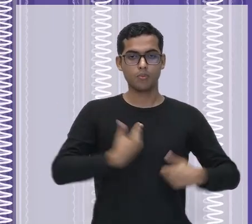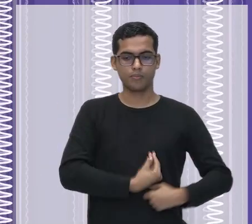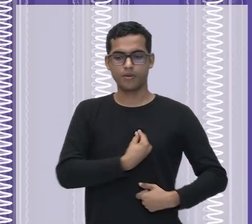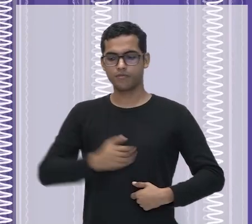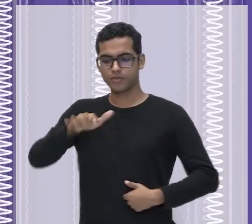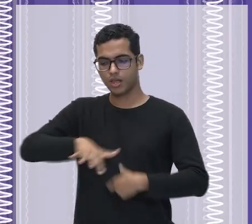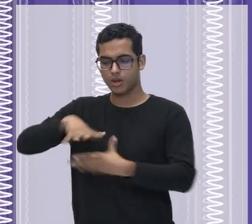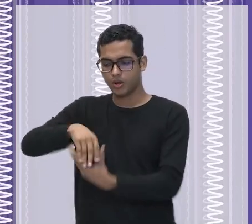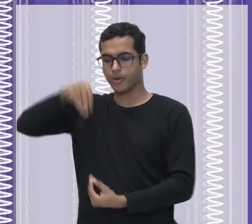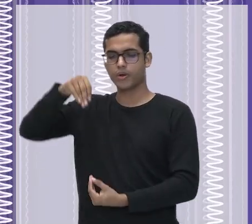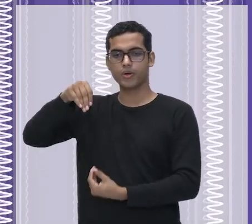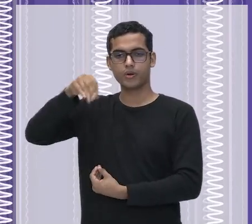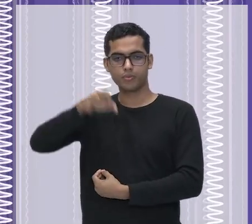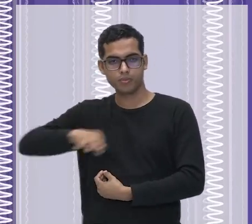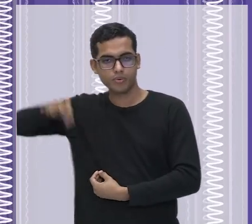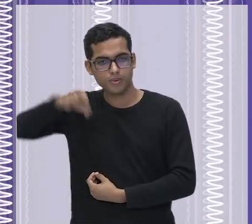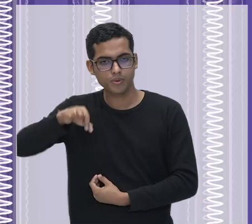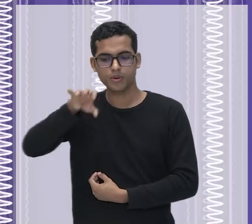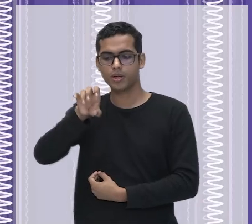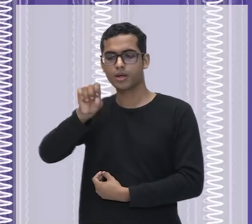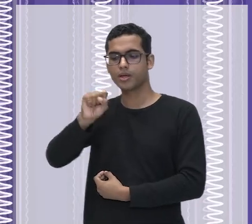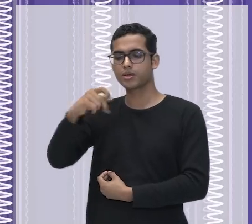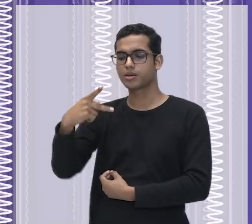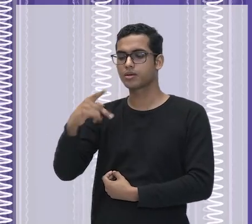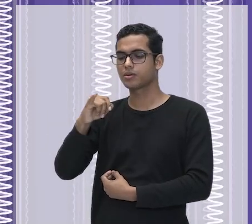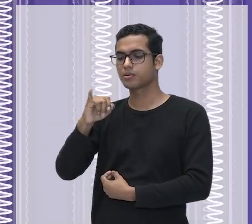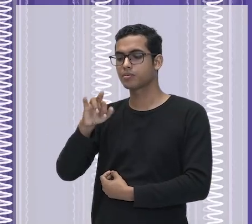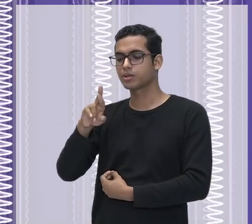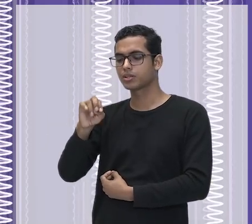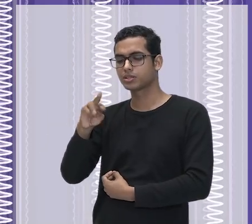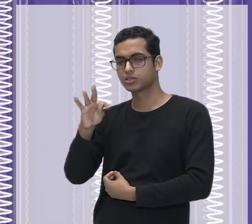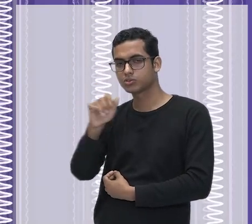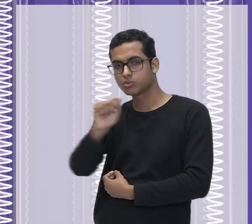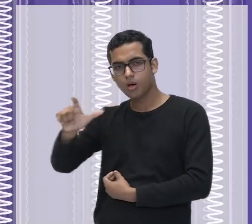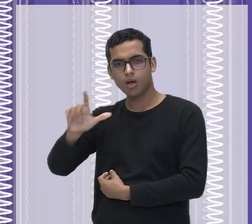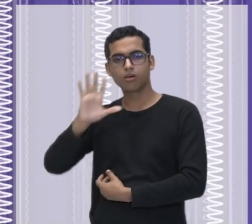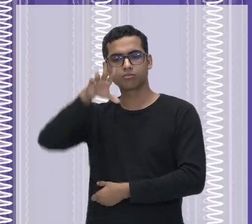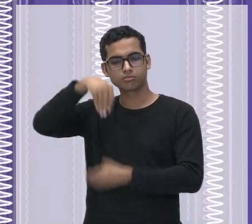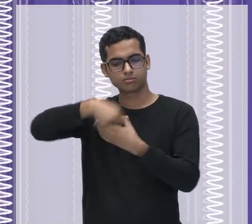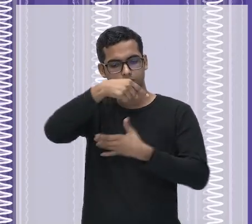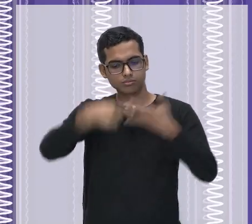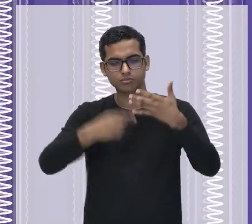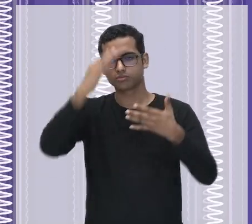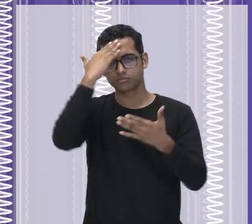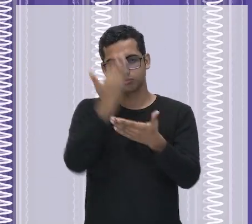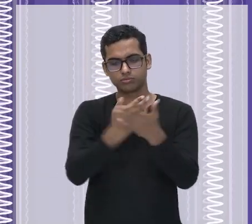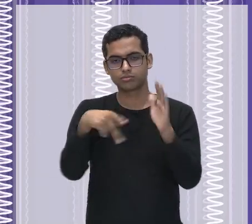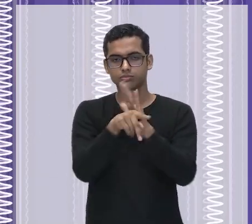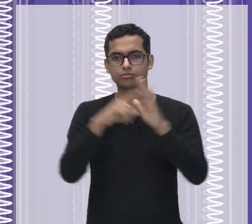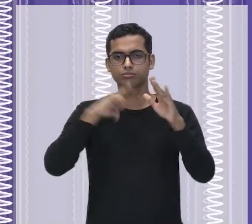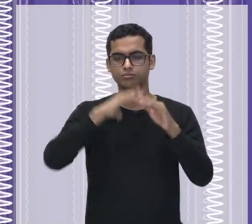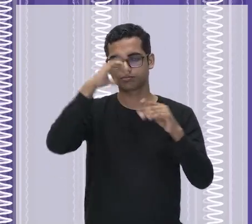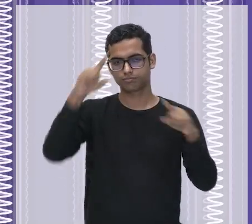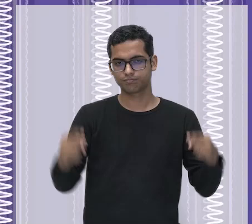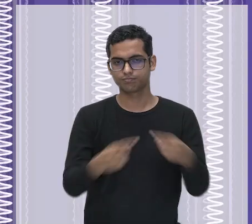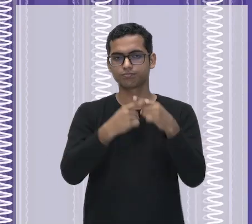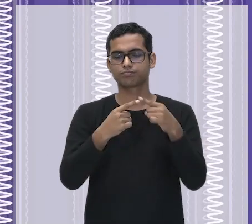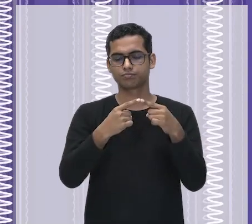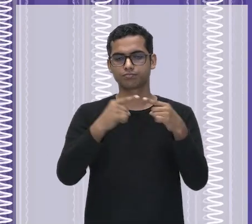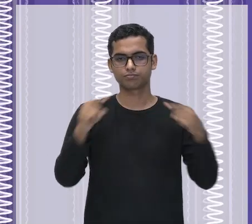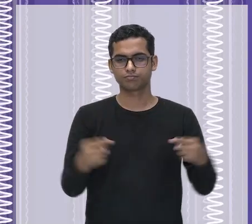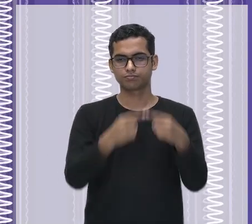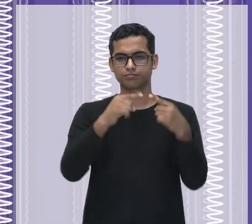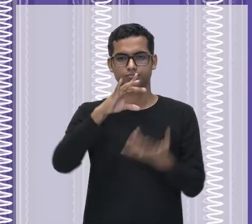existência daquela pessoa dentro daquela crença, daquela fé, daqueles elementos que ela